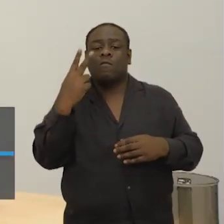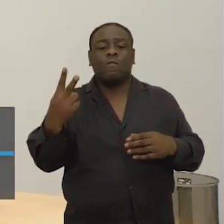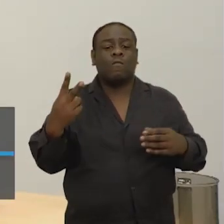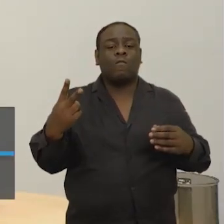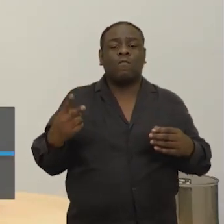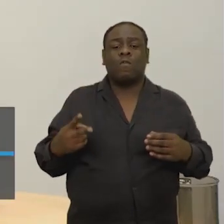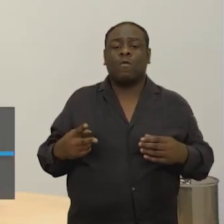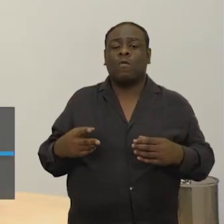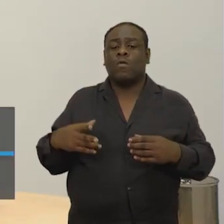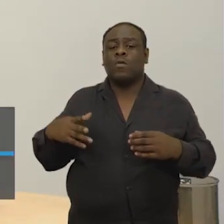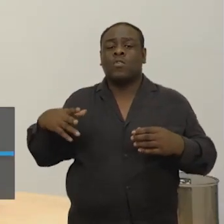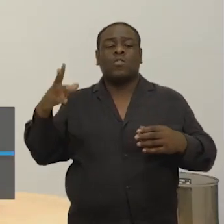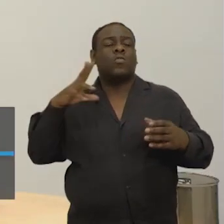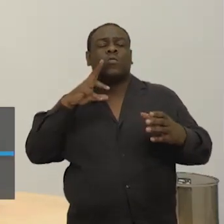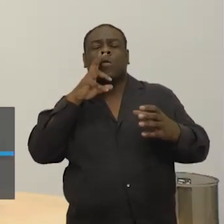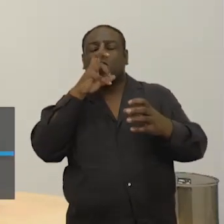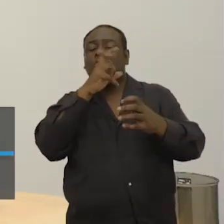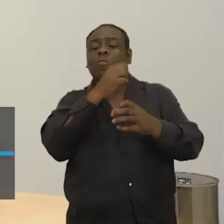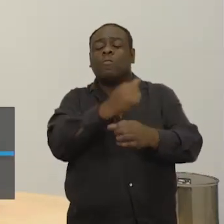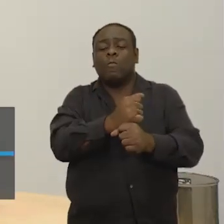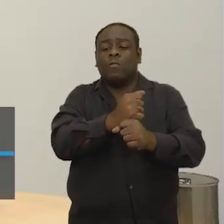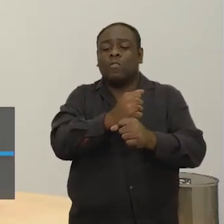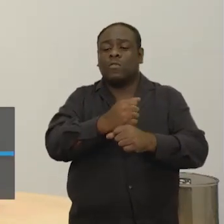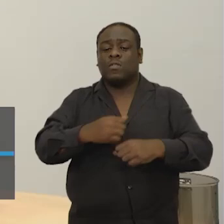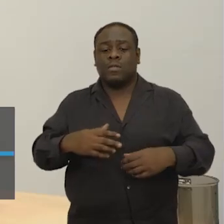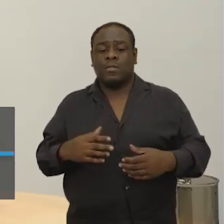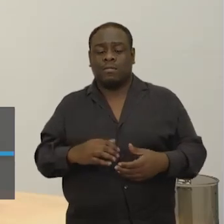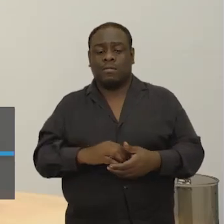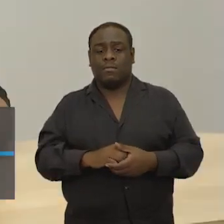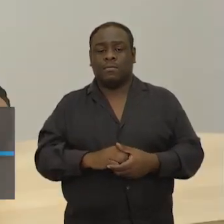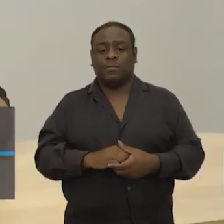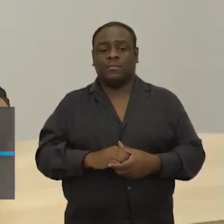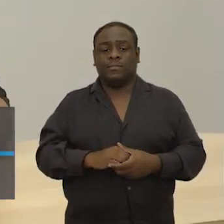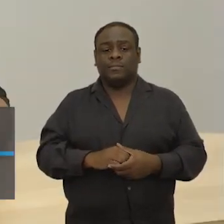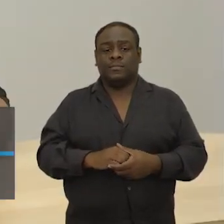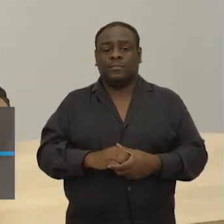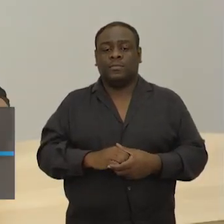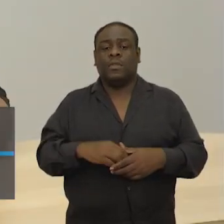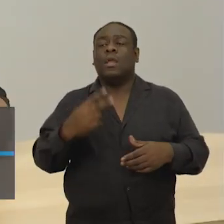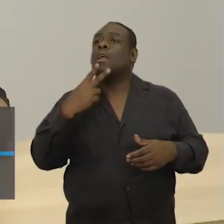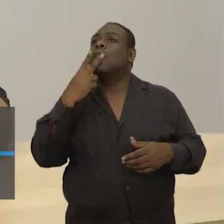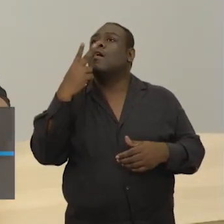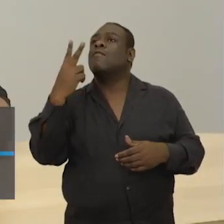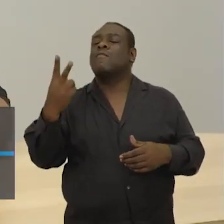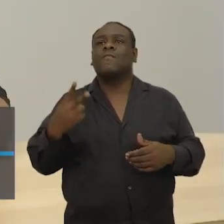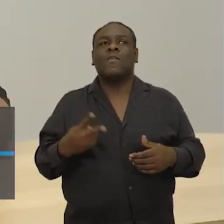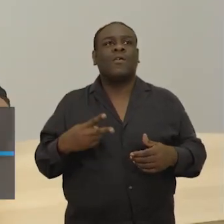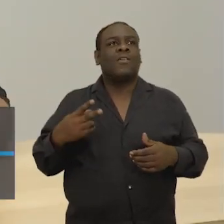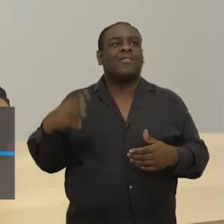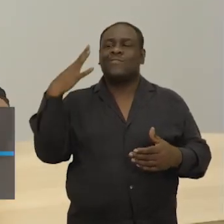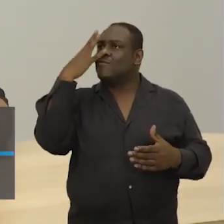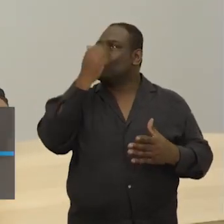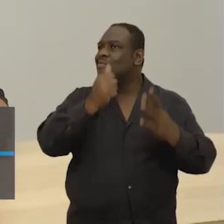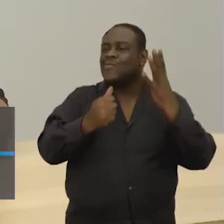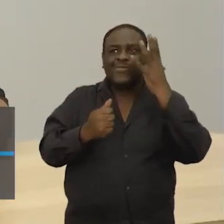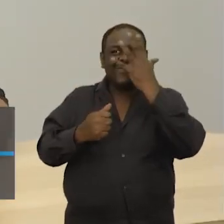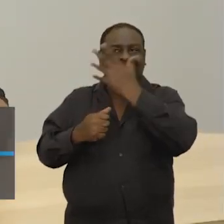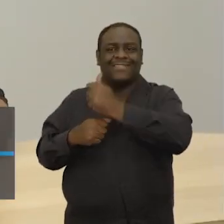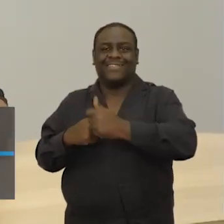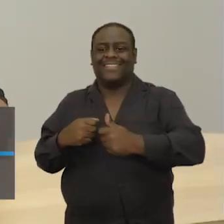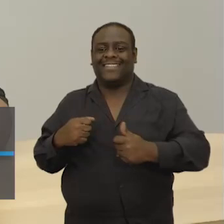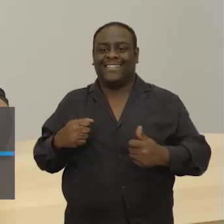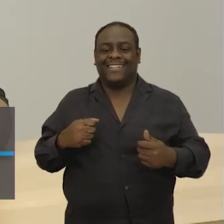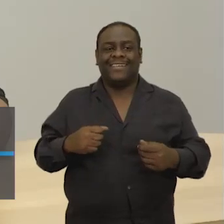suave. Rosineide, voz suave. É isso. É aquela voz agradável, Agradável. Né? A gente fala quando a pessoa tem uma voz aveludada. Não é a voz de